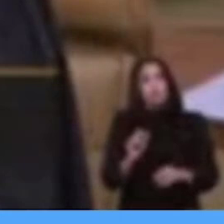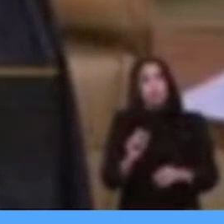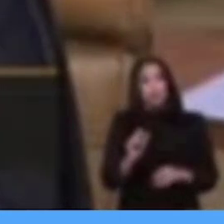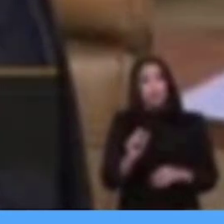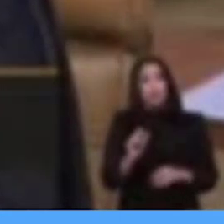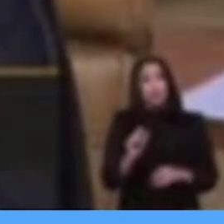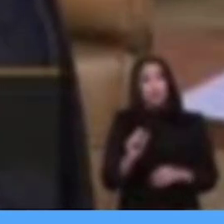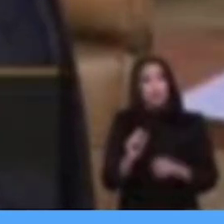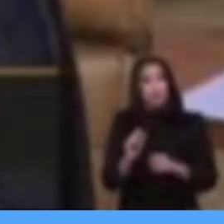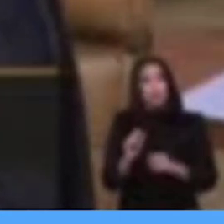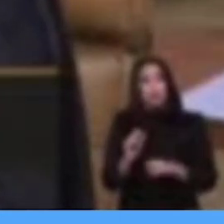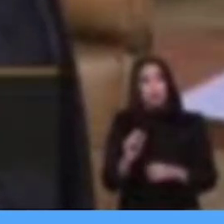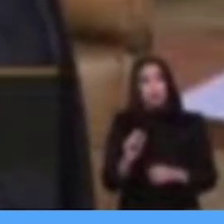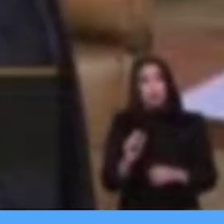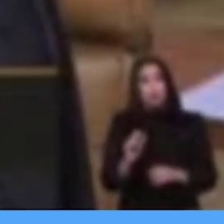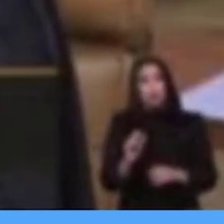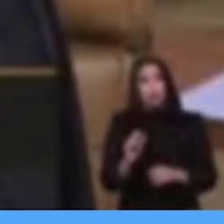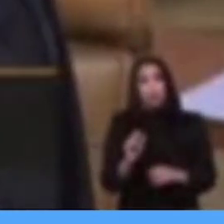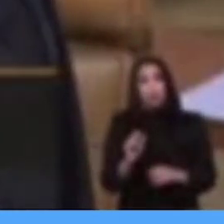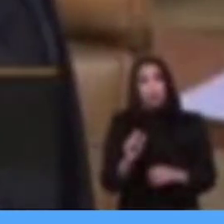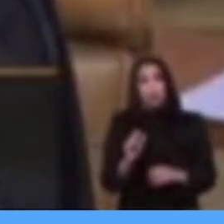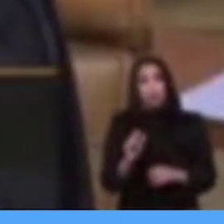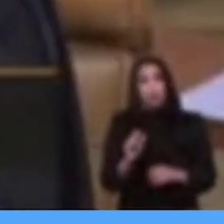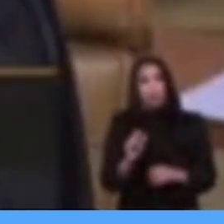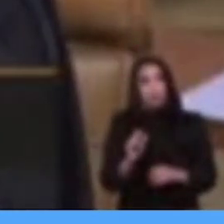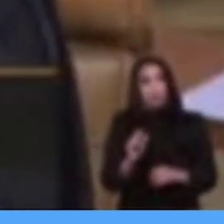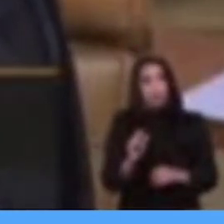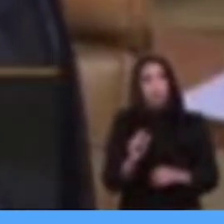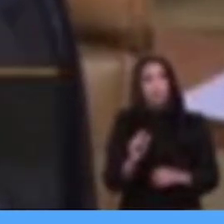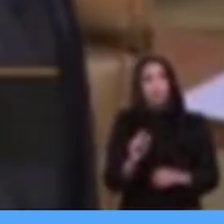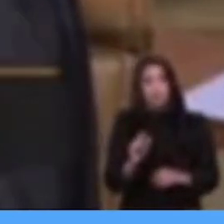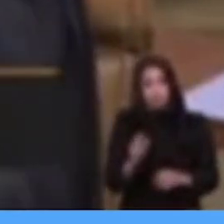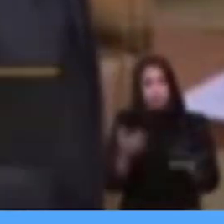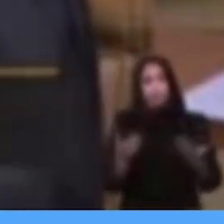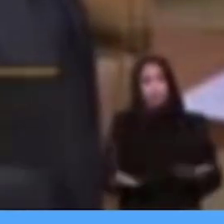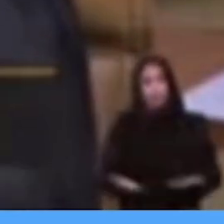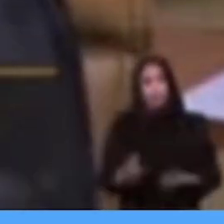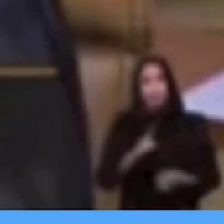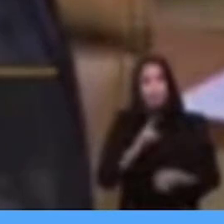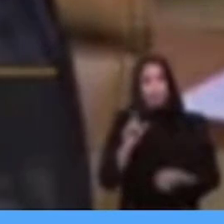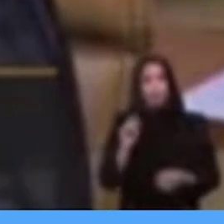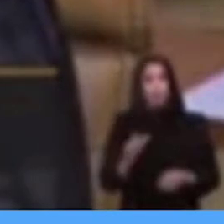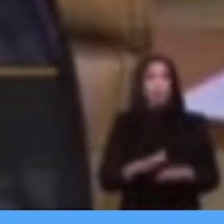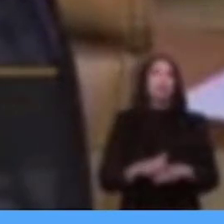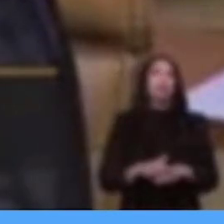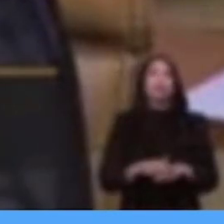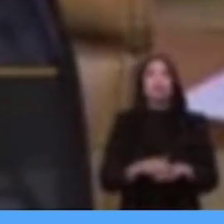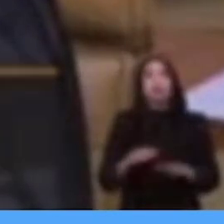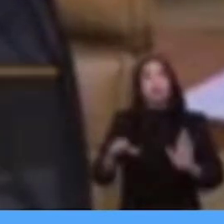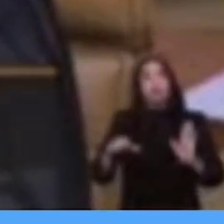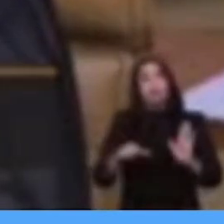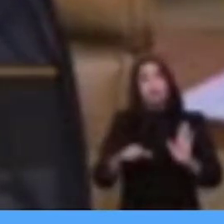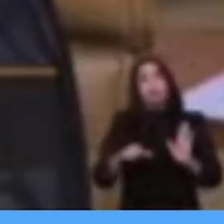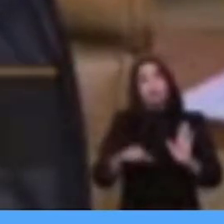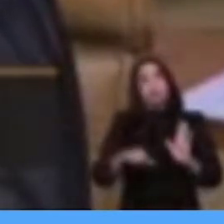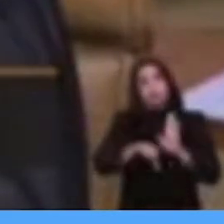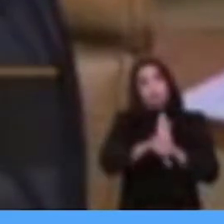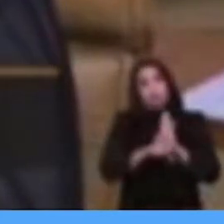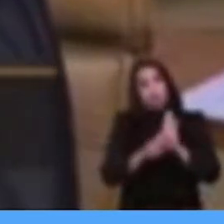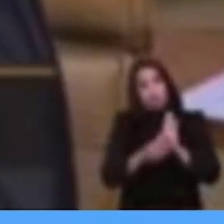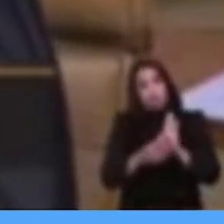isso é muito importante, que essa questão de discricionariedade da autoridade